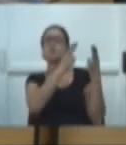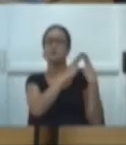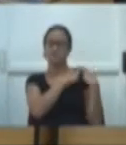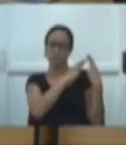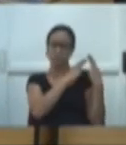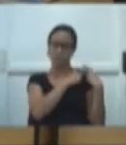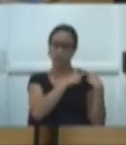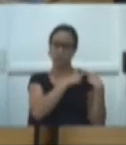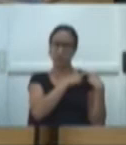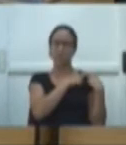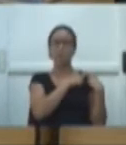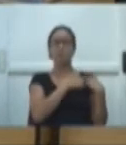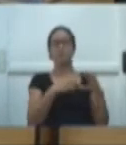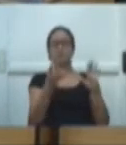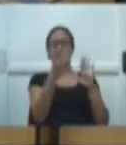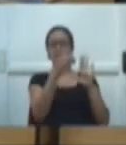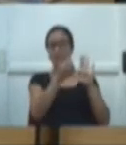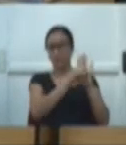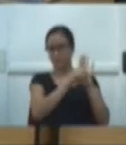doutora Mayra Costa.